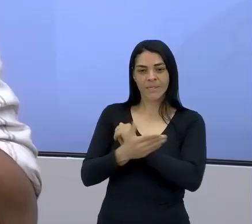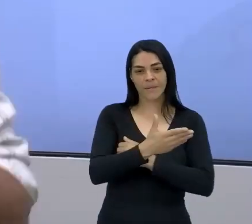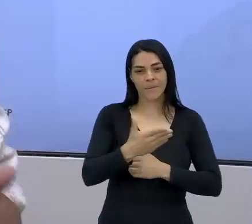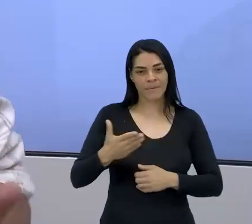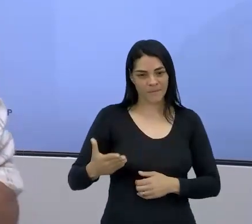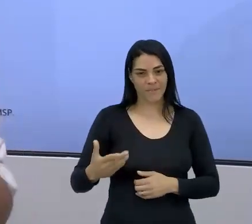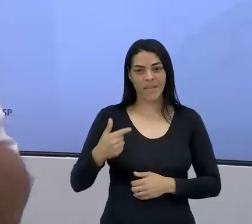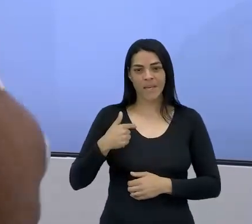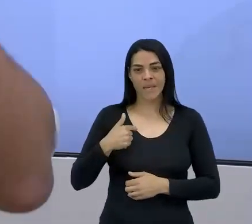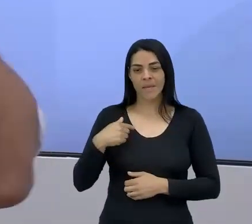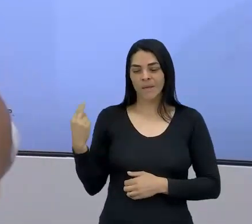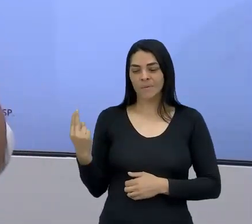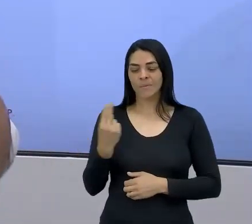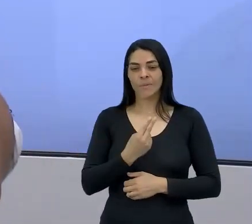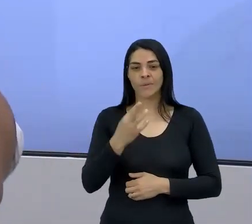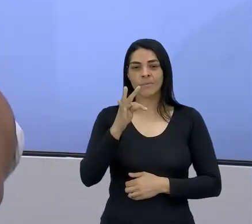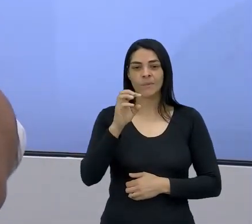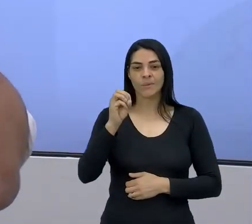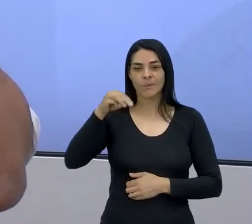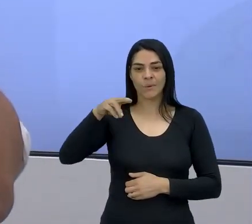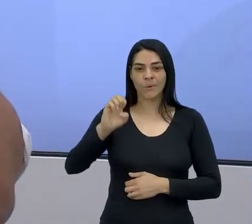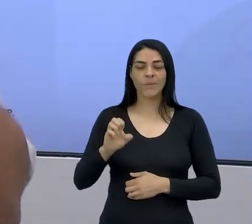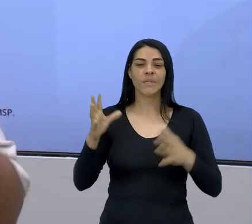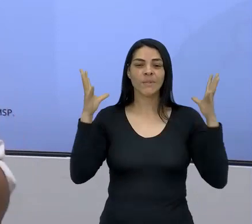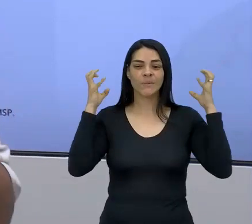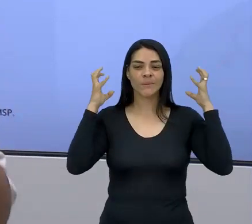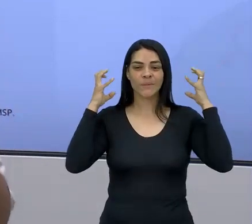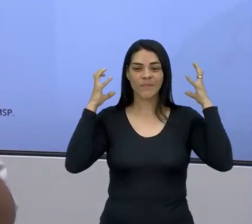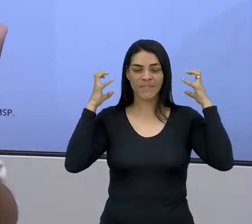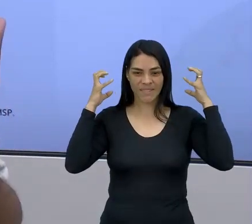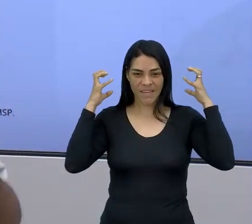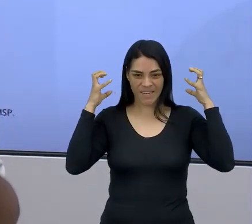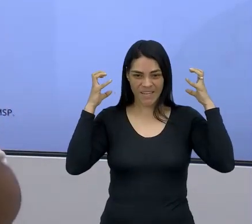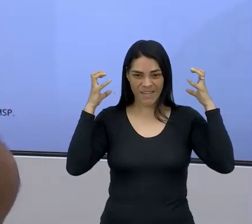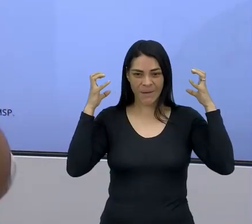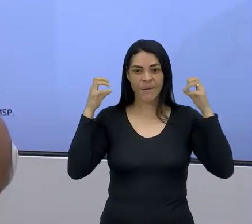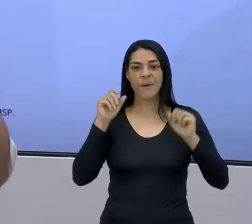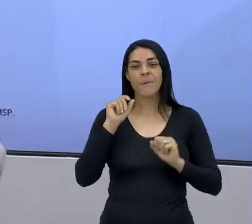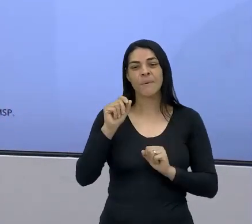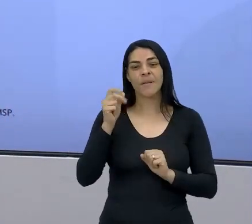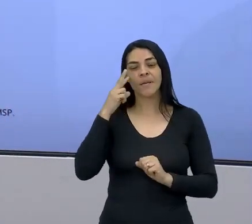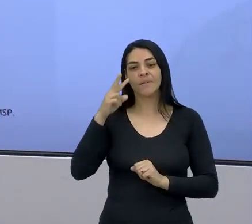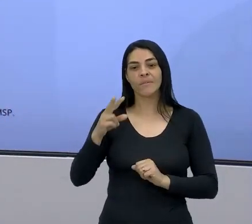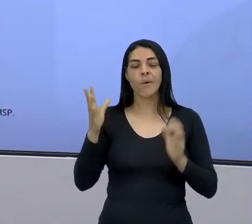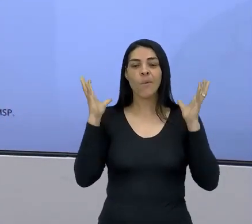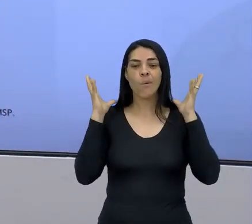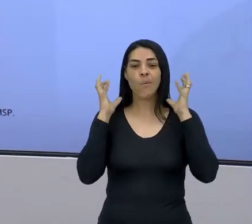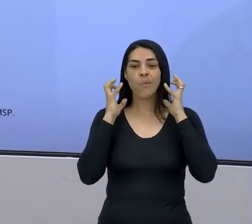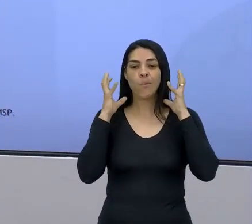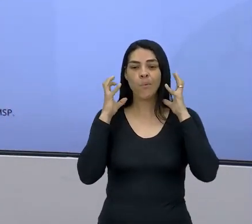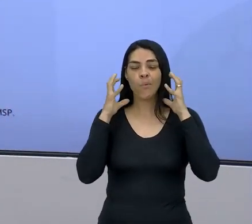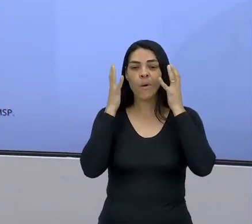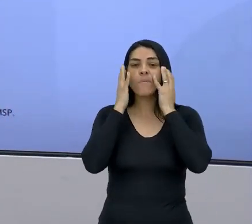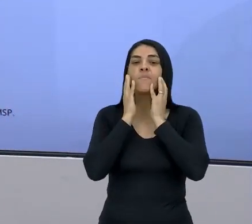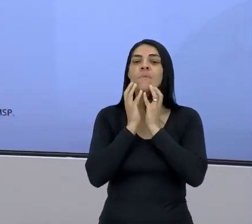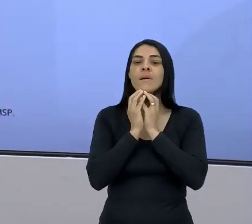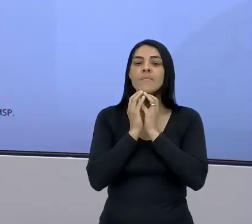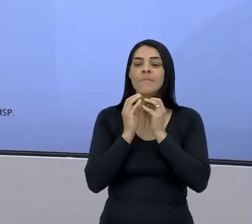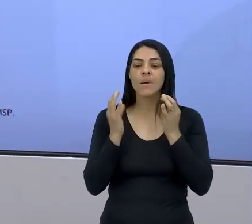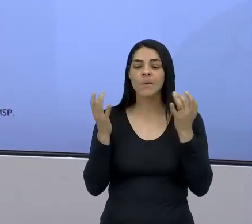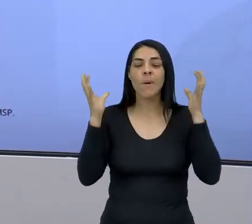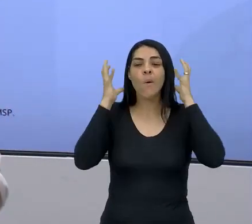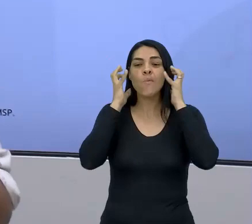sou o Tony, esse é o meu sinal. Para quem não está vendo o meu sinal, é como se eu estivesse afofando minha barba com as 2